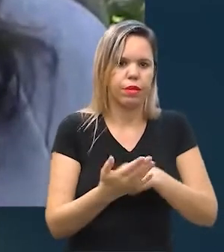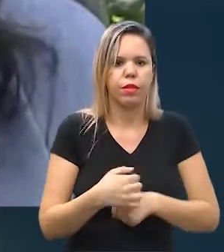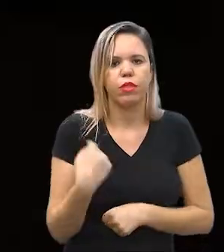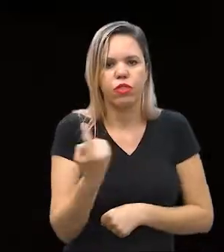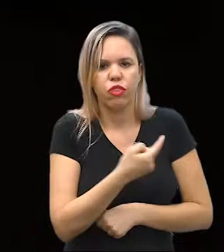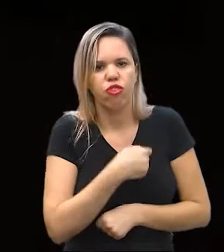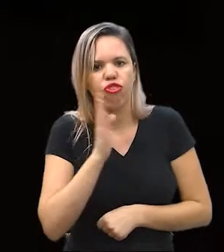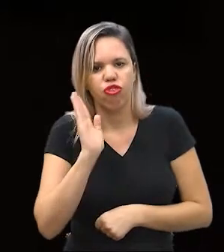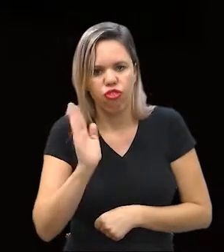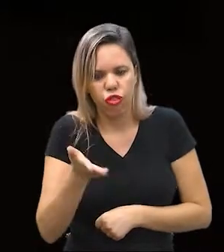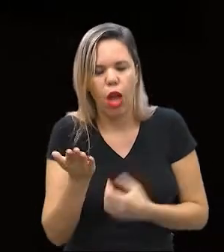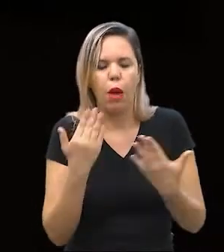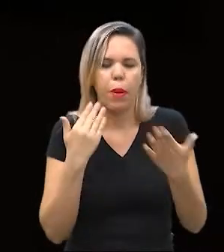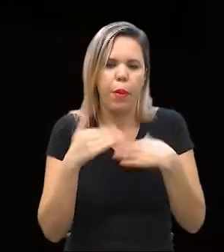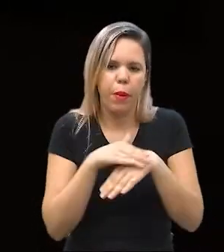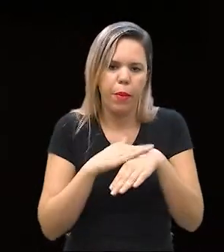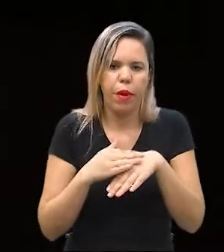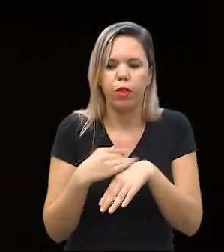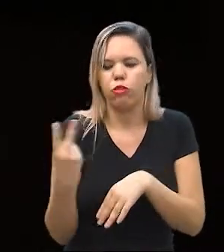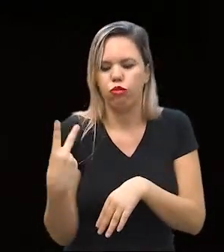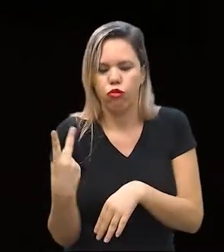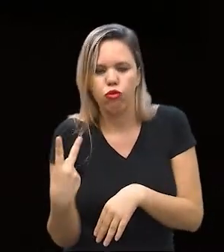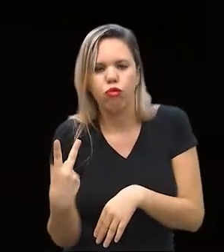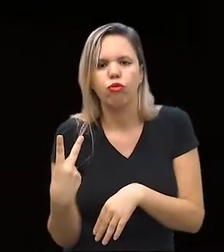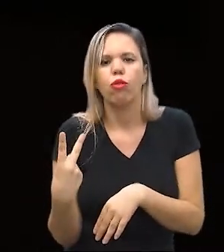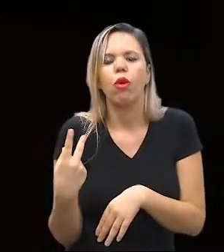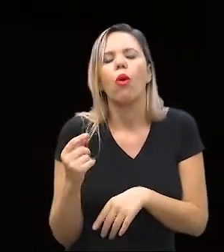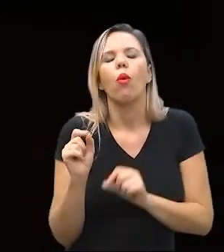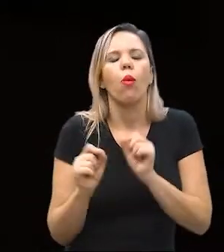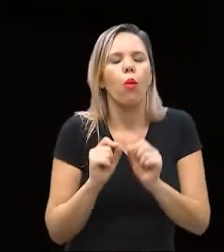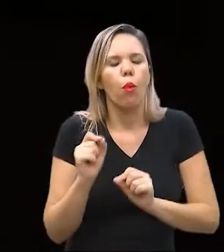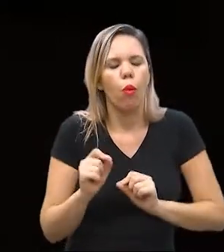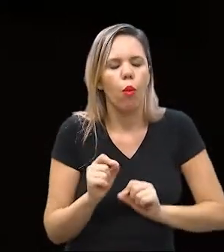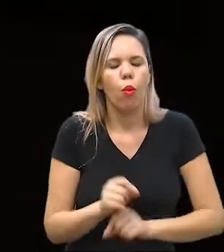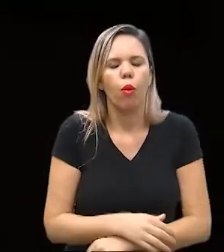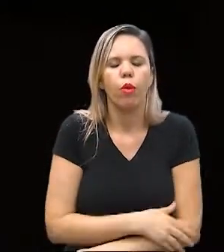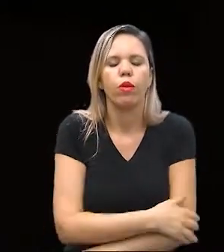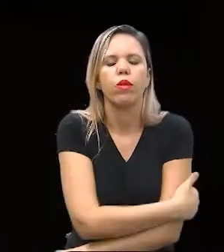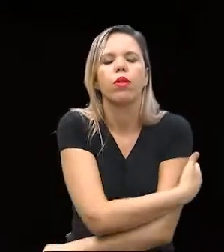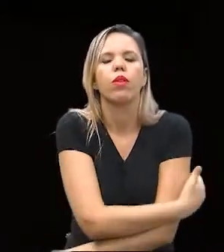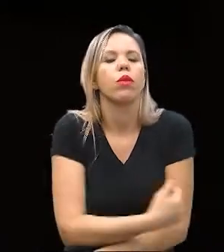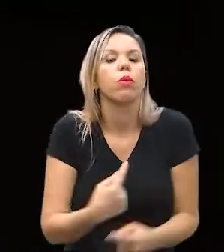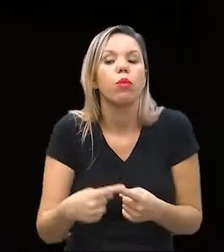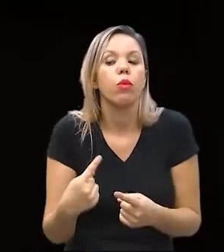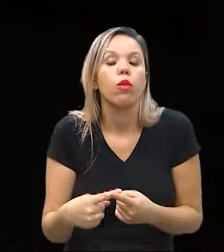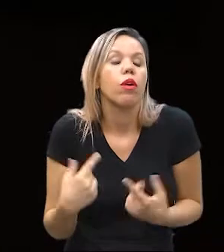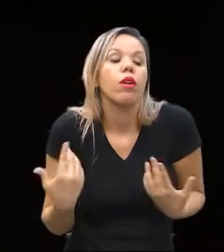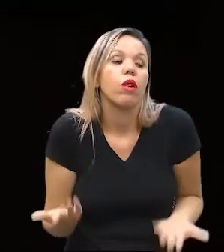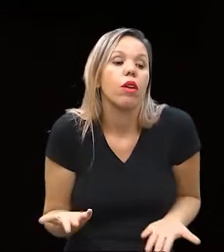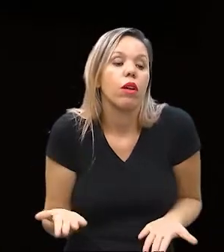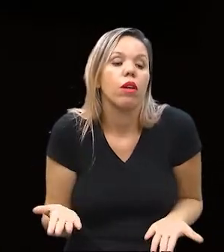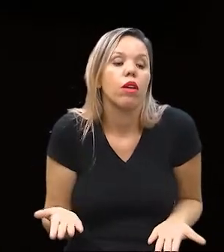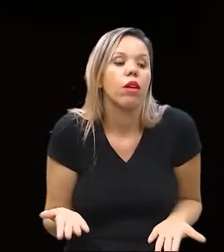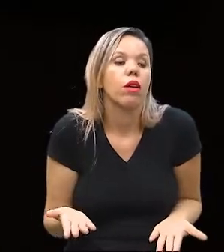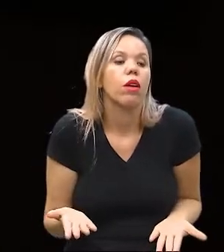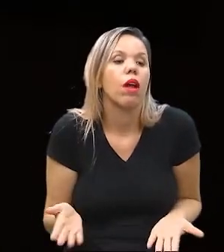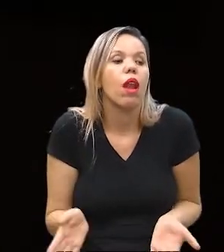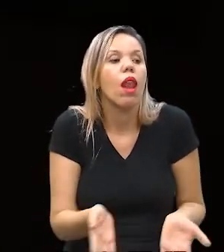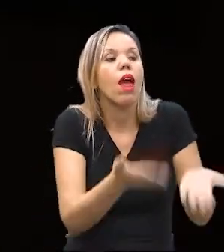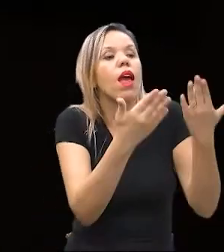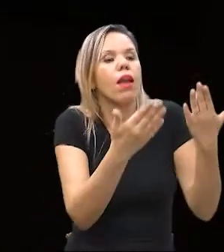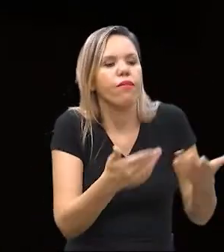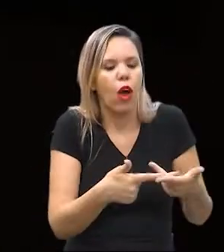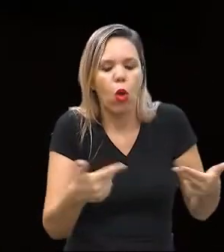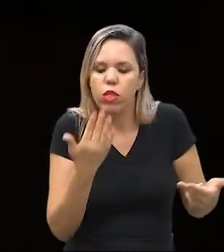a gente já vinha conversando, eu e a Paula, um pouco sobre por que a gente não levava, né,